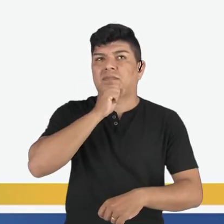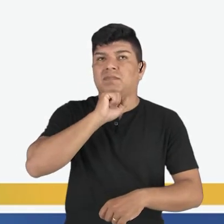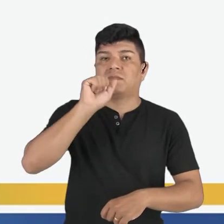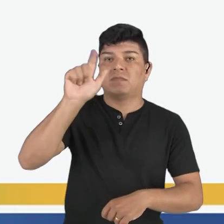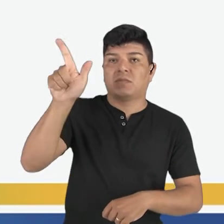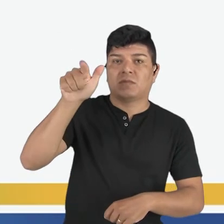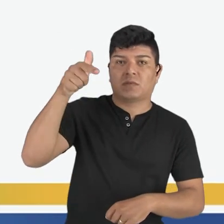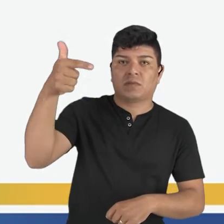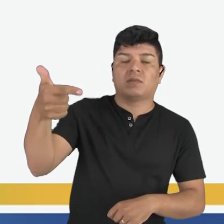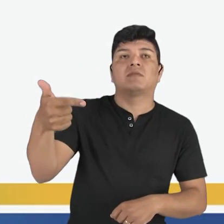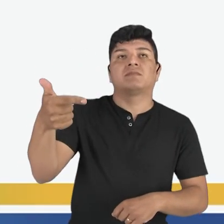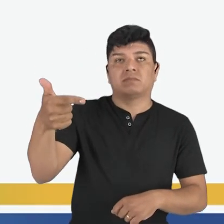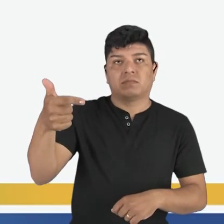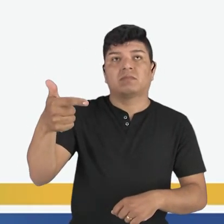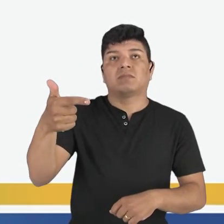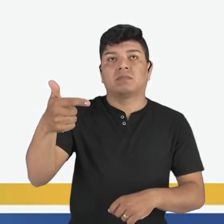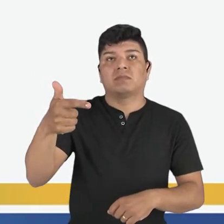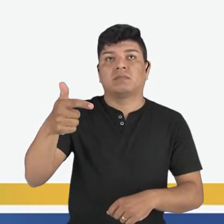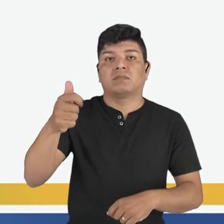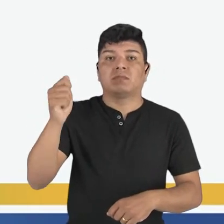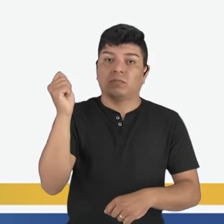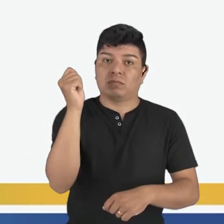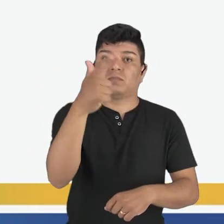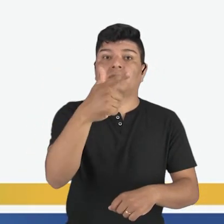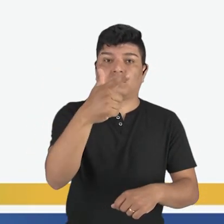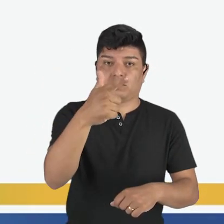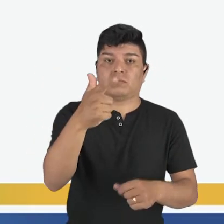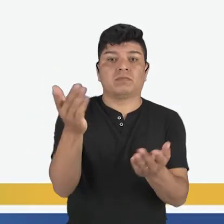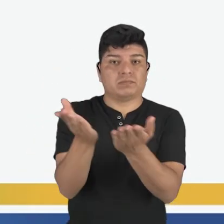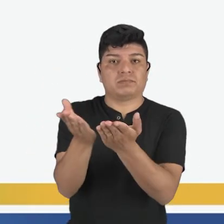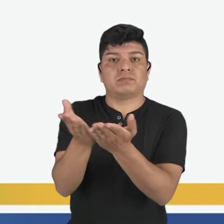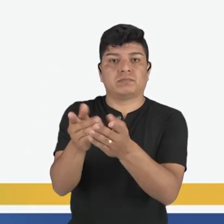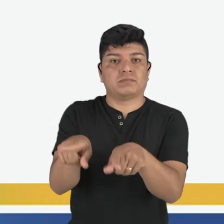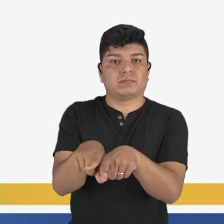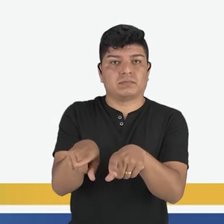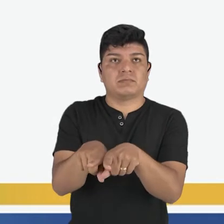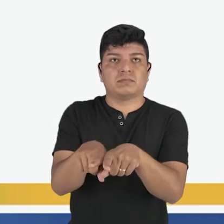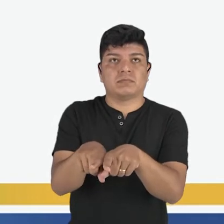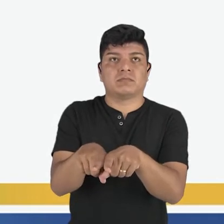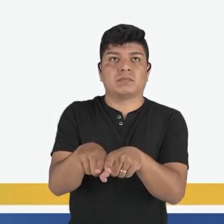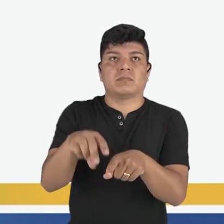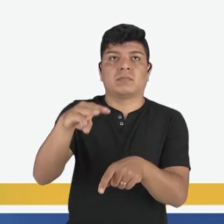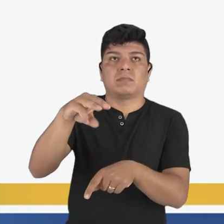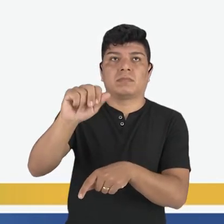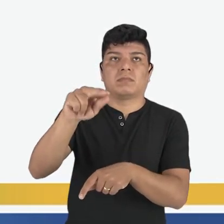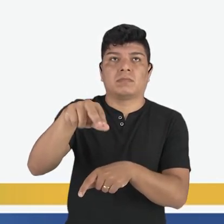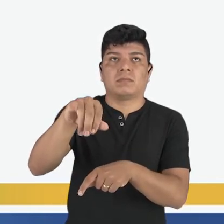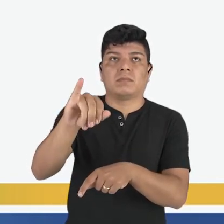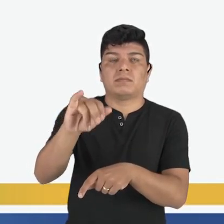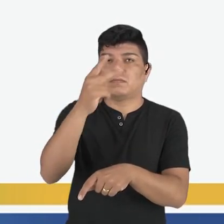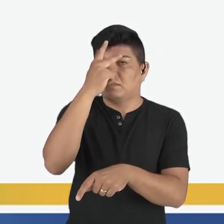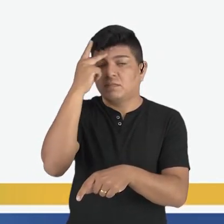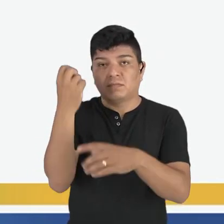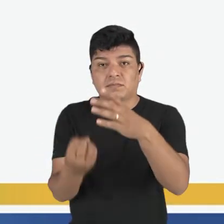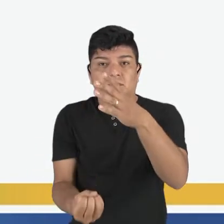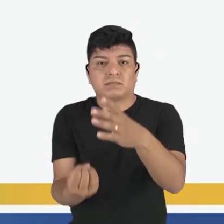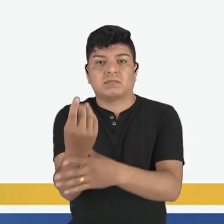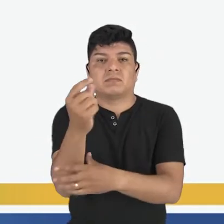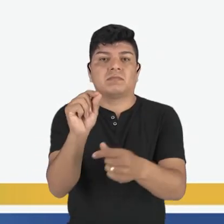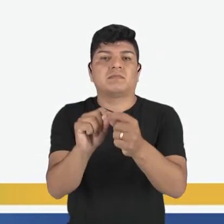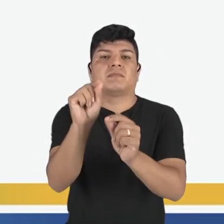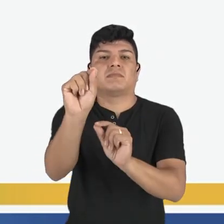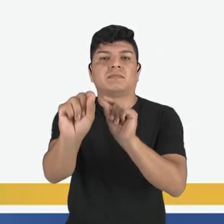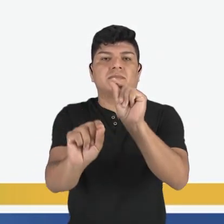duas religiões são mais antigas até do que o cristianismo. Manes ou Mani é o fundador. E o que esse camarada